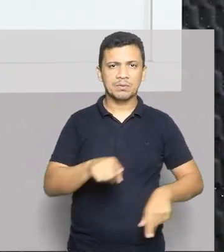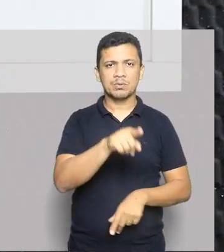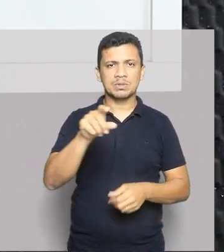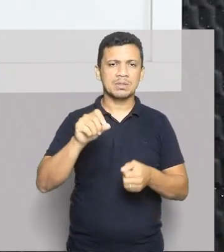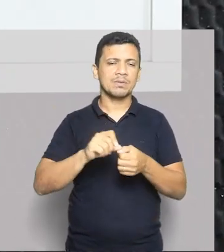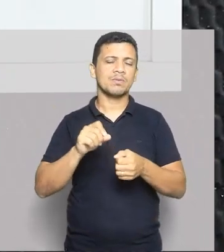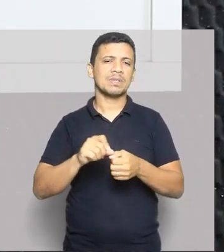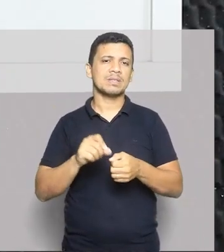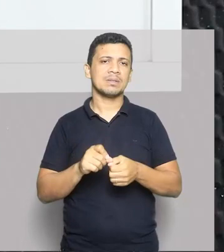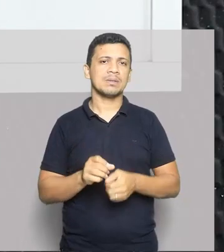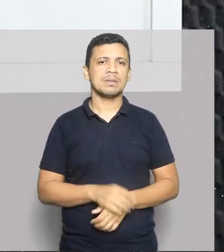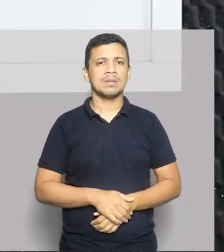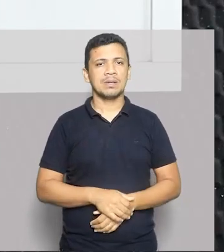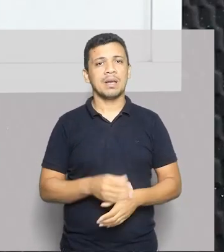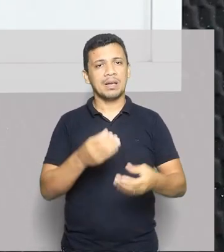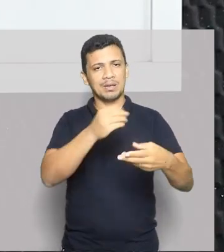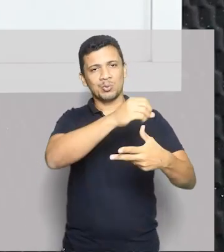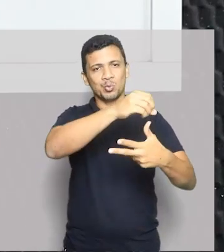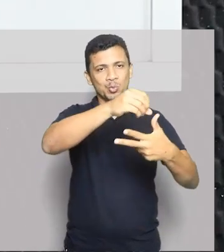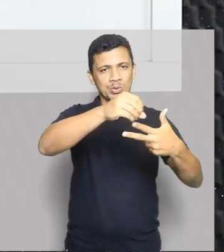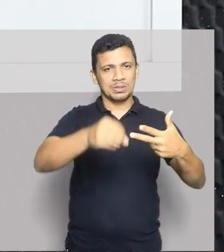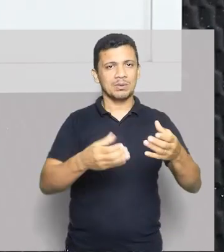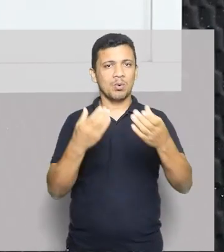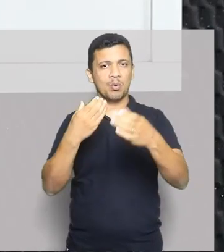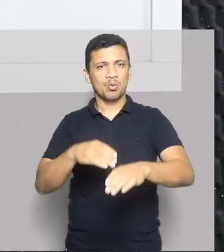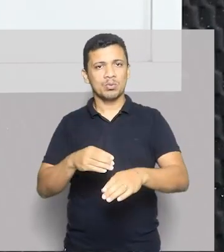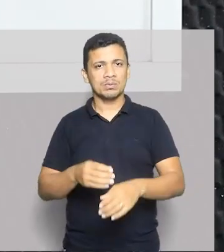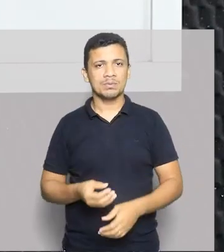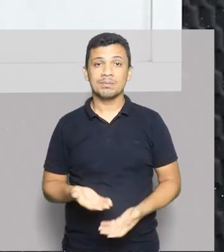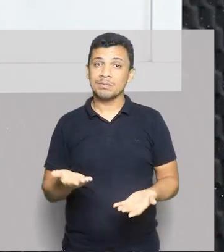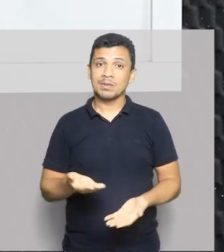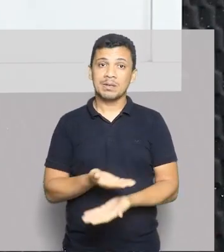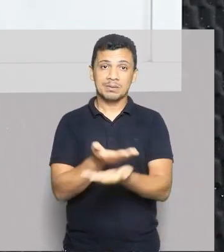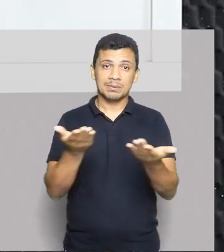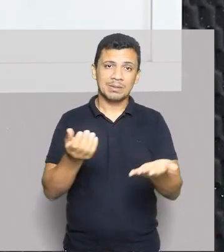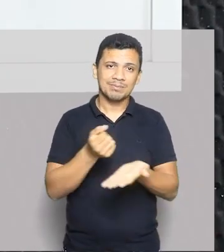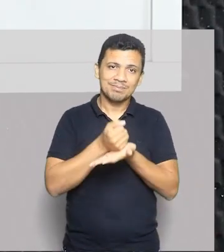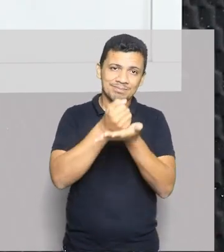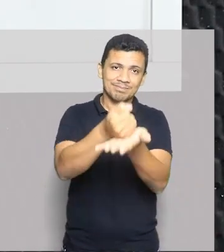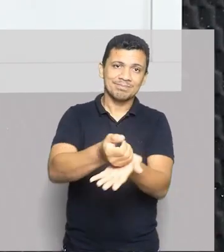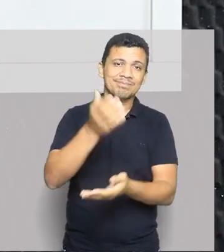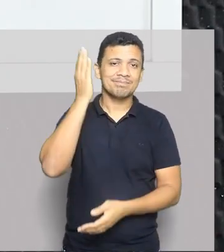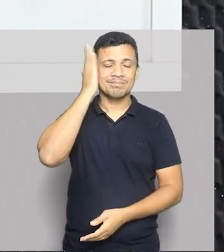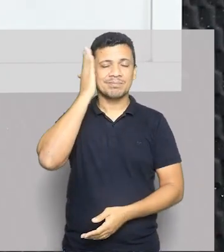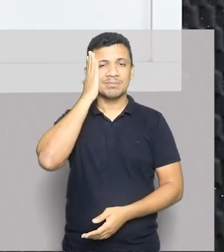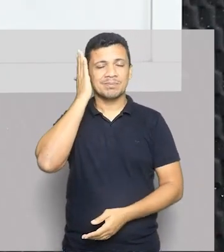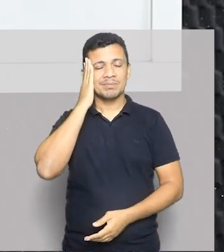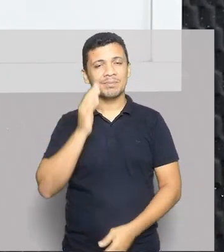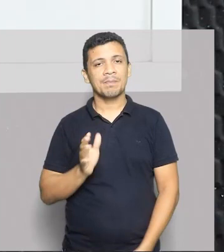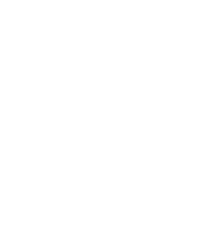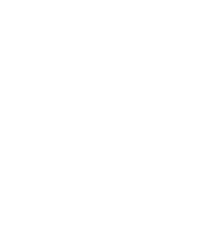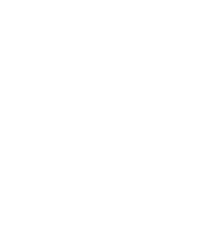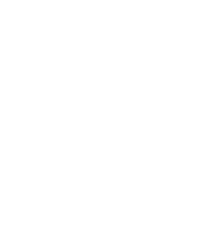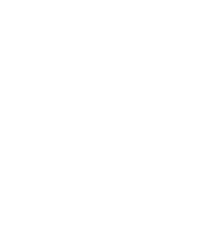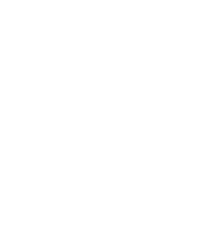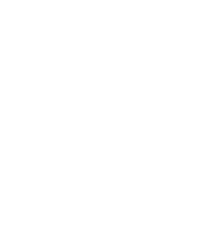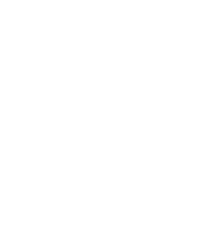fazer agora no Enem dos concursos, beleza? Então espero que tenha ajudado, espero que tenha entendido e até a próxima.